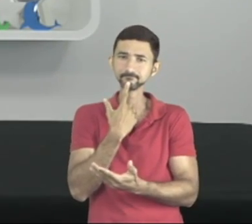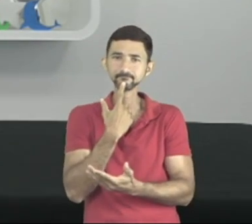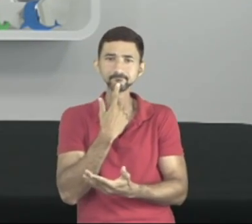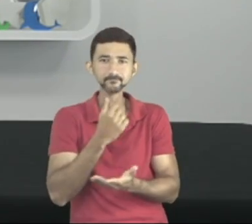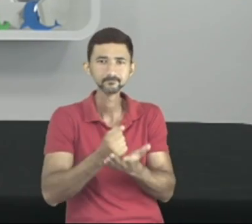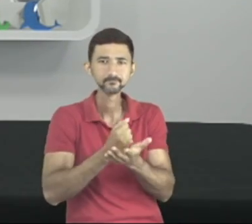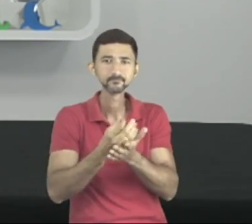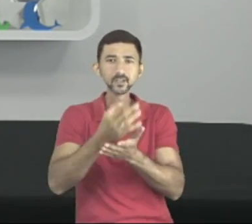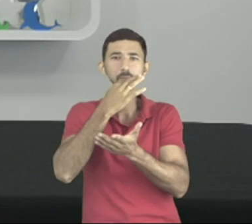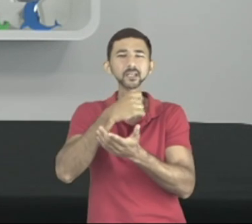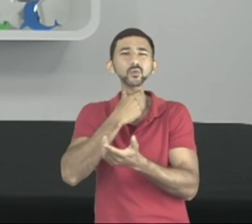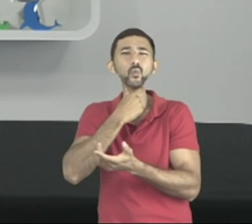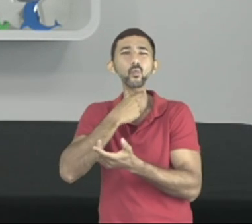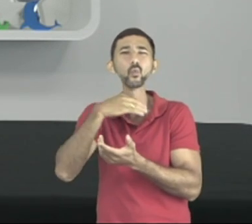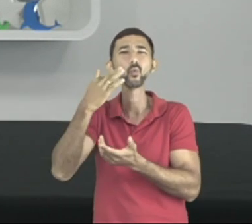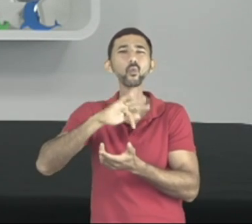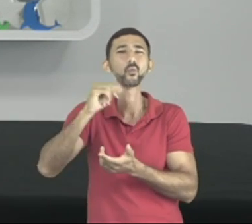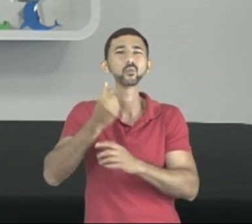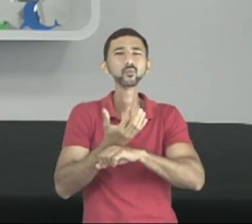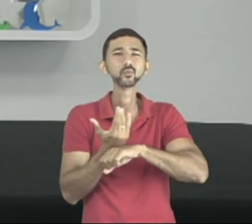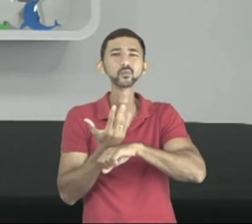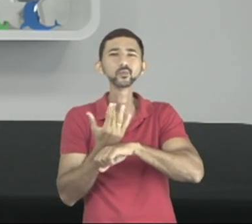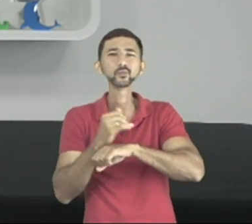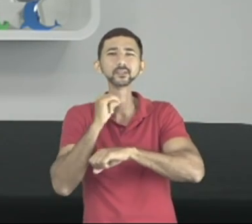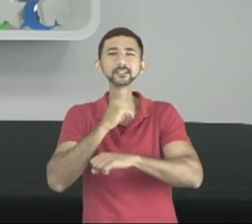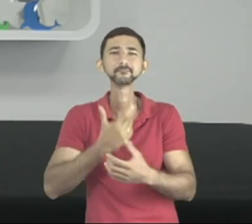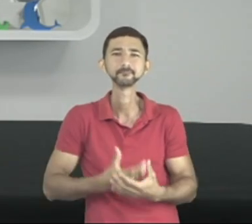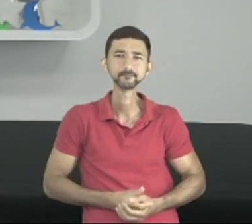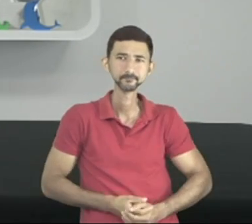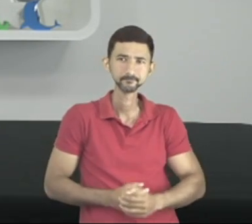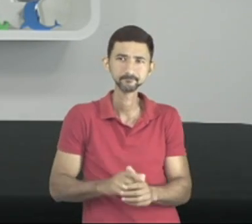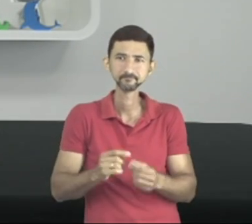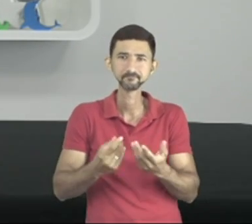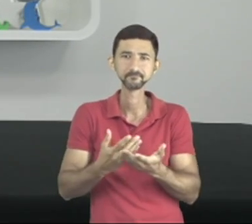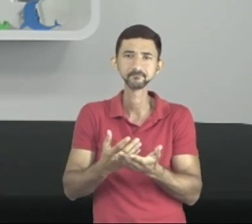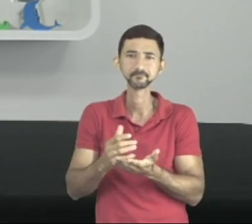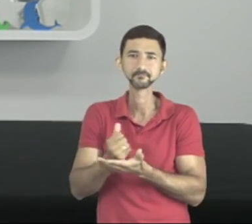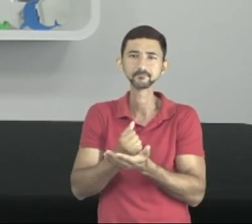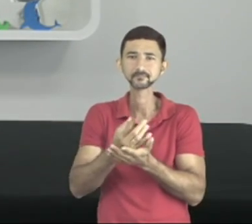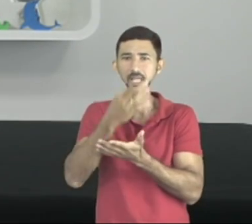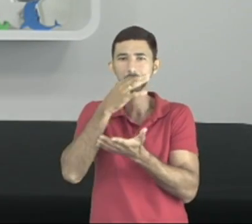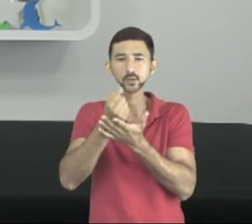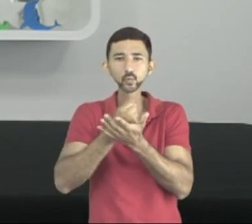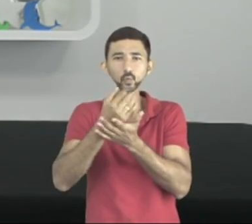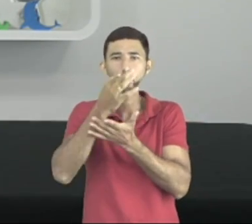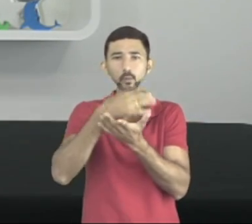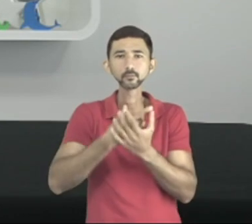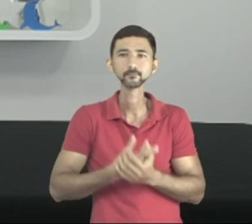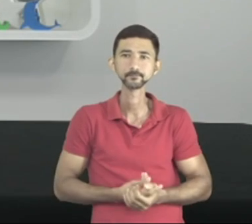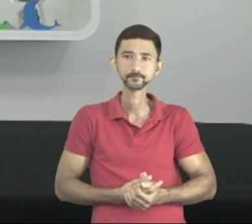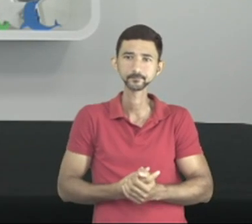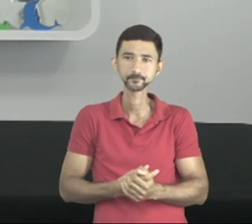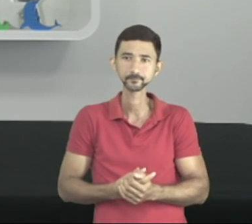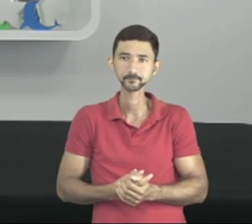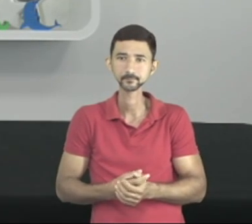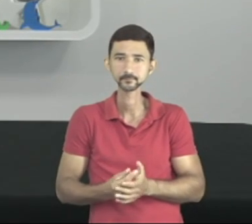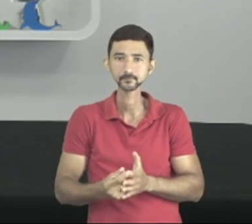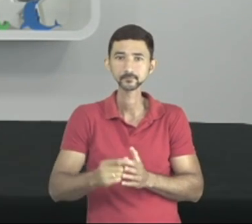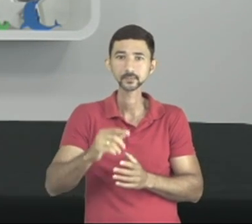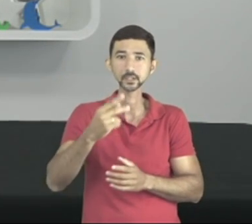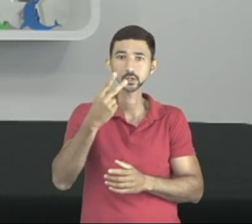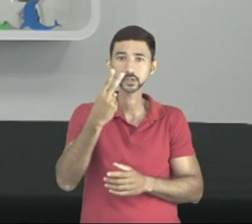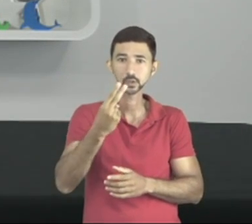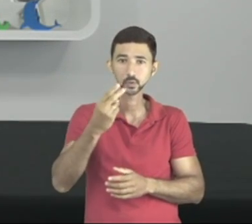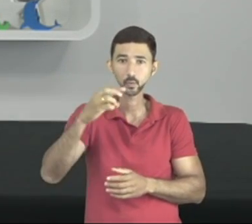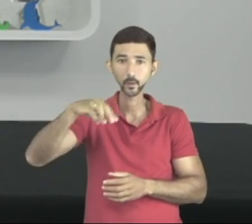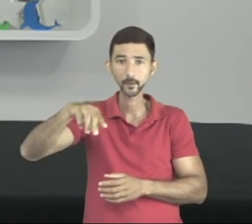um remédio, eu estou com a garganta inflamada. Eu vou tomar um antibiótico de 2